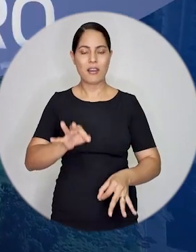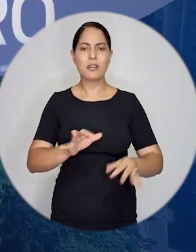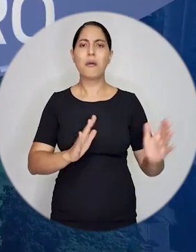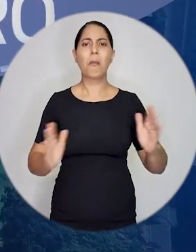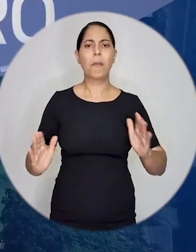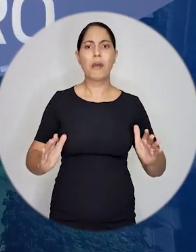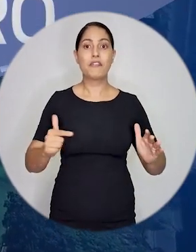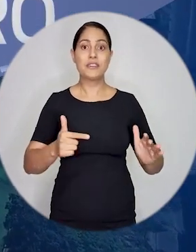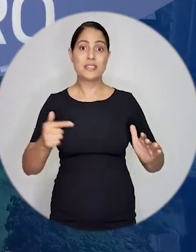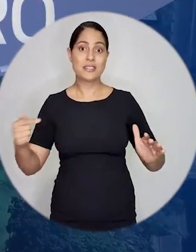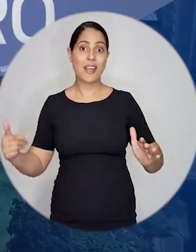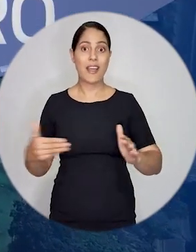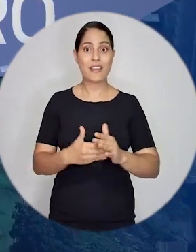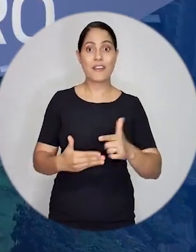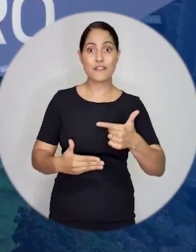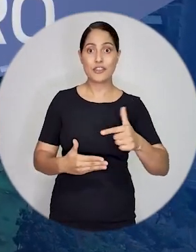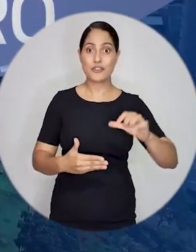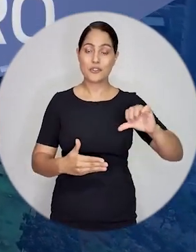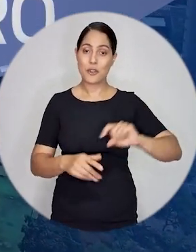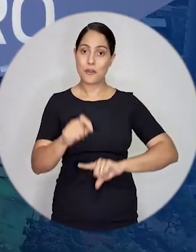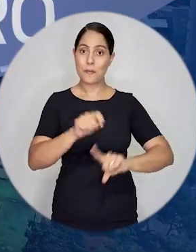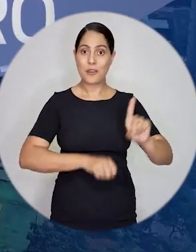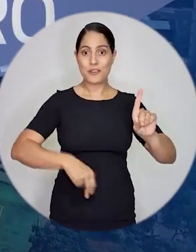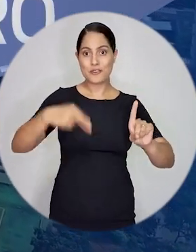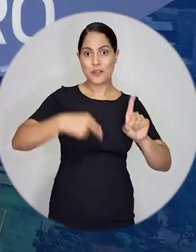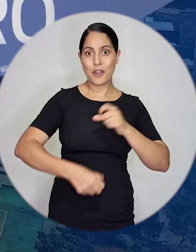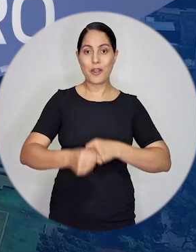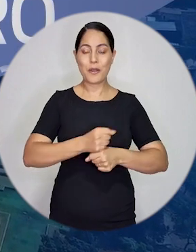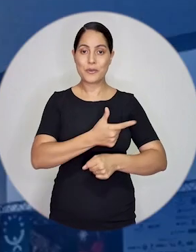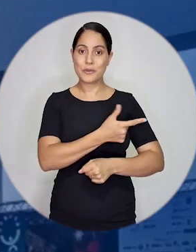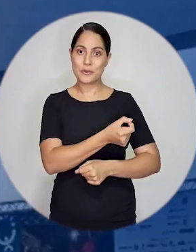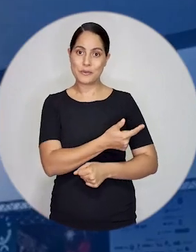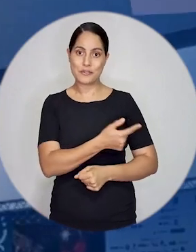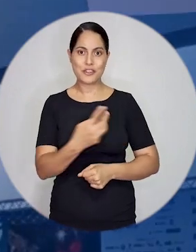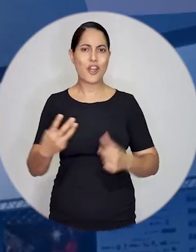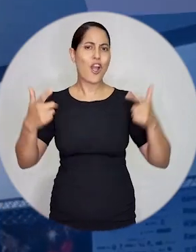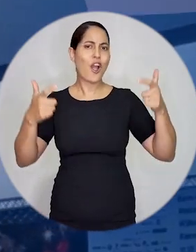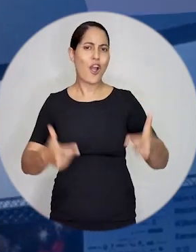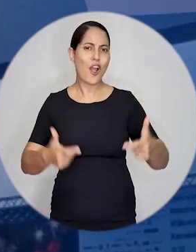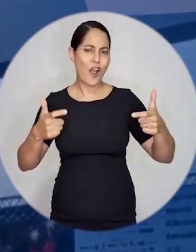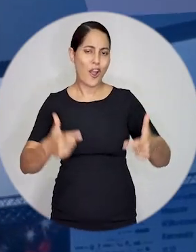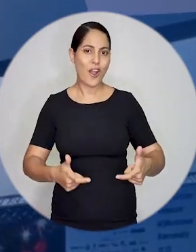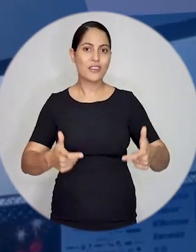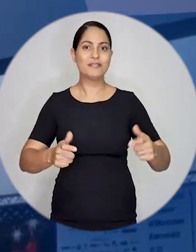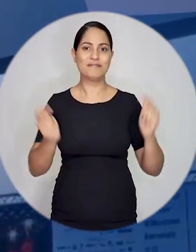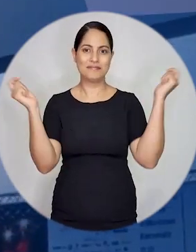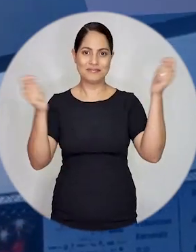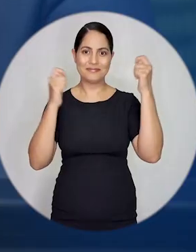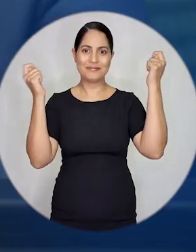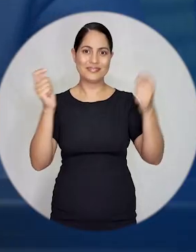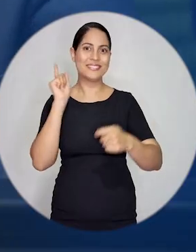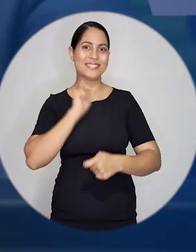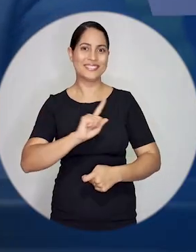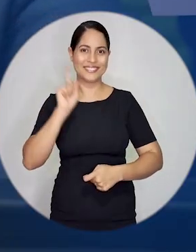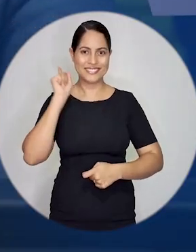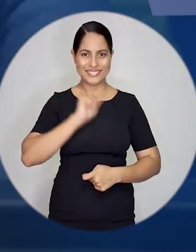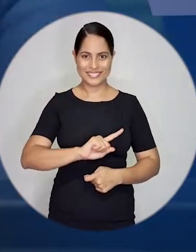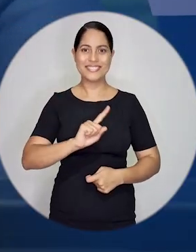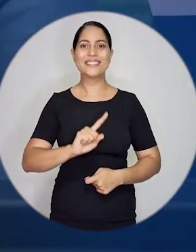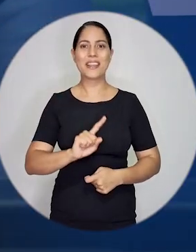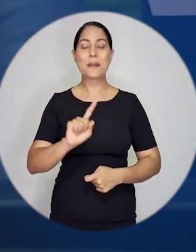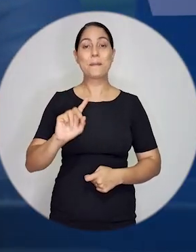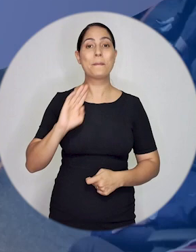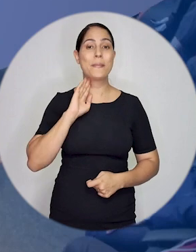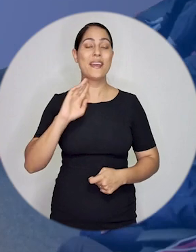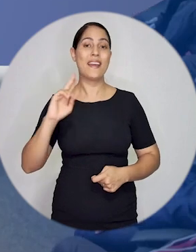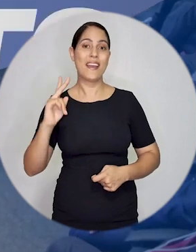de 27 a 29 de novembro de 2023, no Expo Minas, em Belo Horizonte. Uma grande celebração